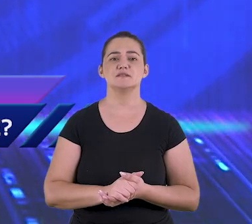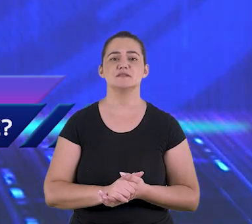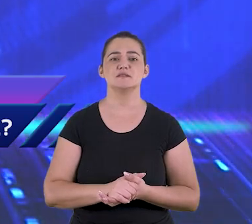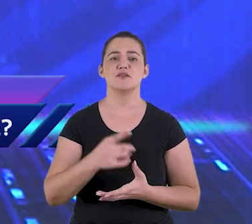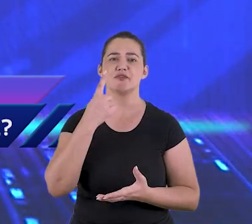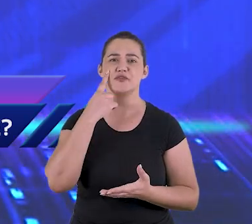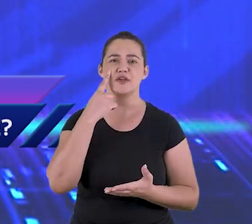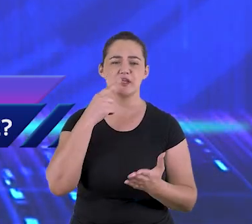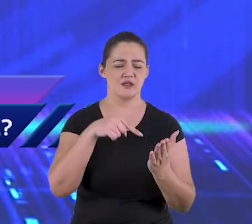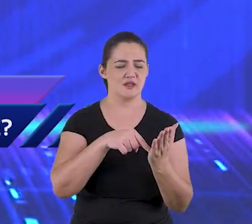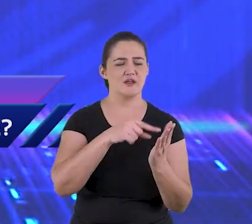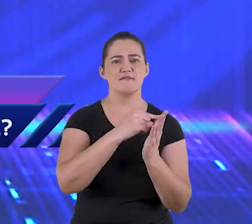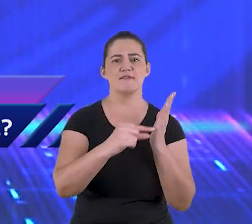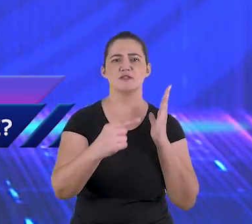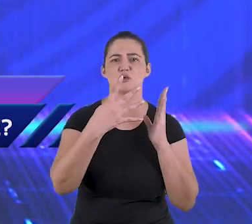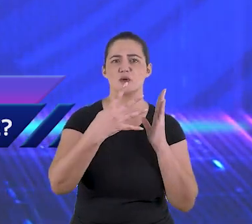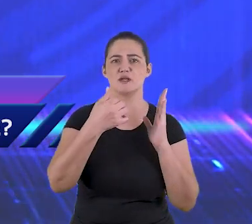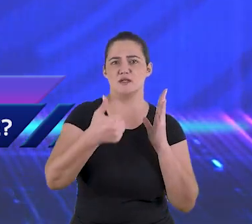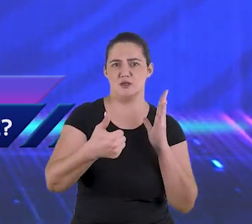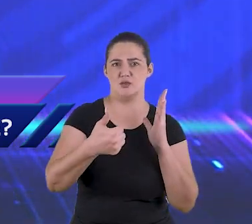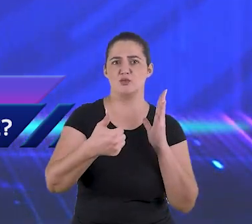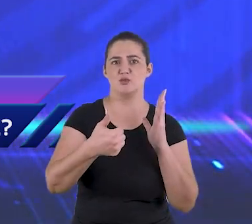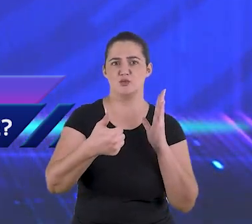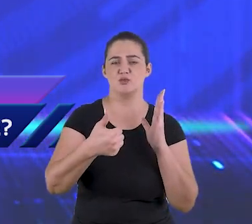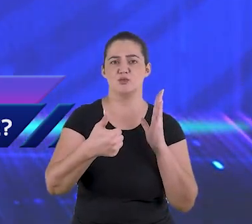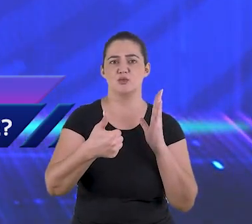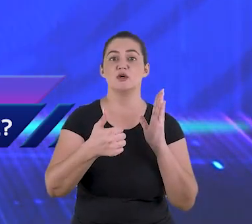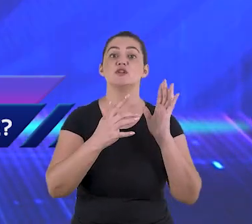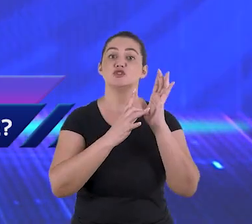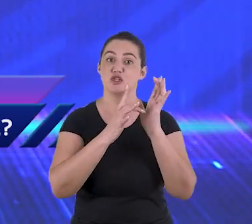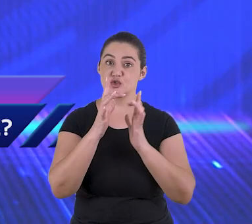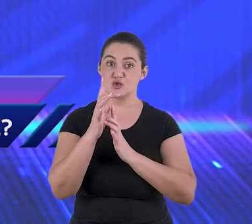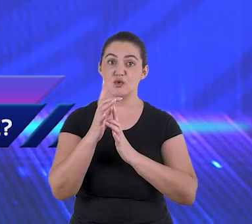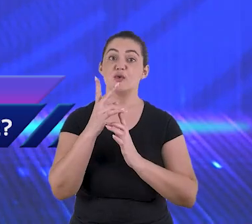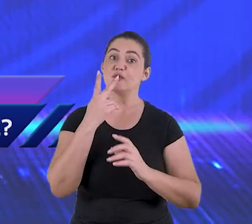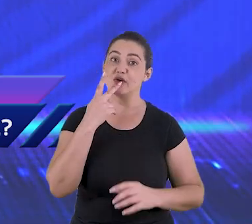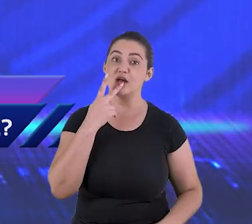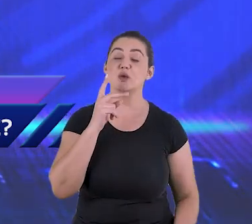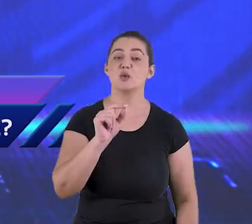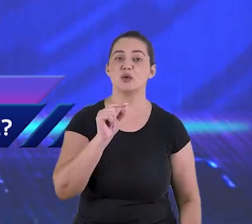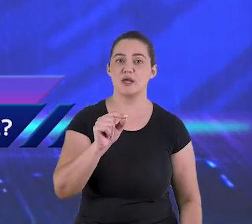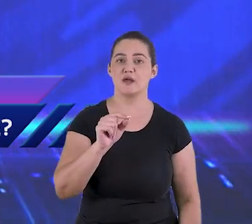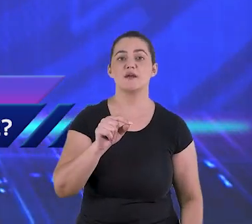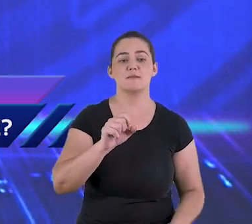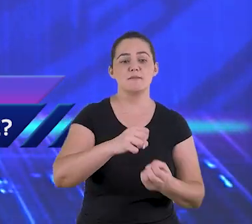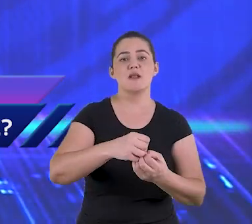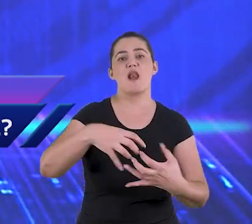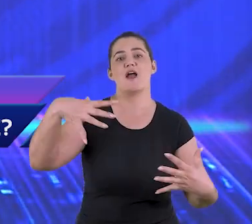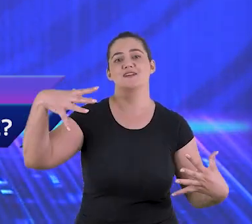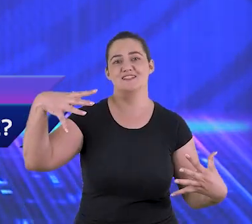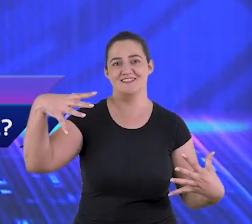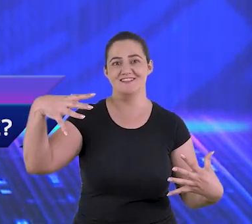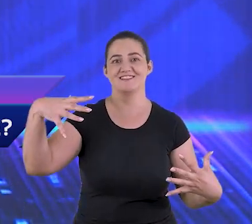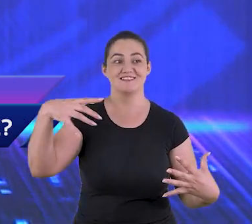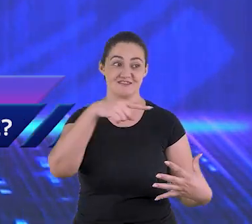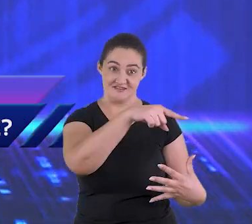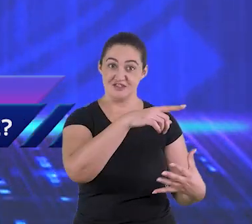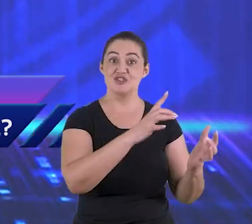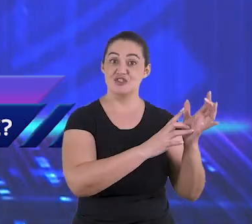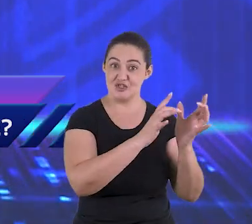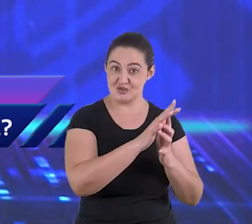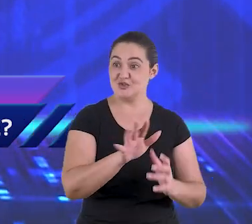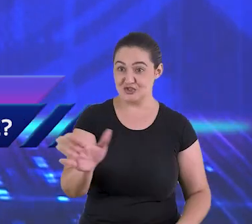por isso, lá no versículo 41, Jesus, ele faz um milagre.